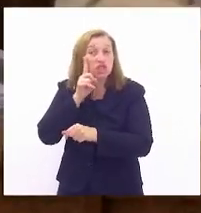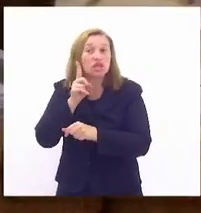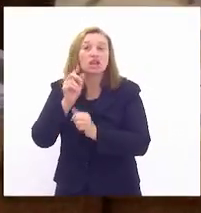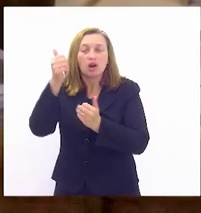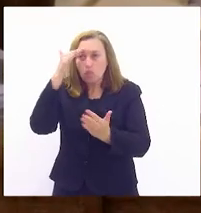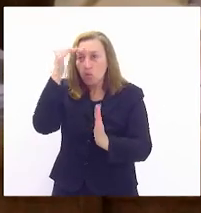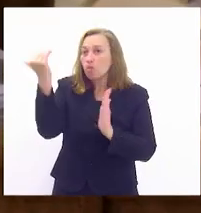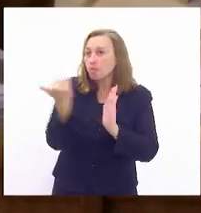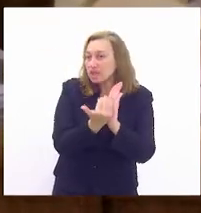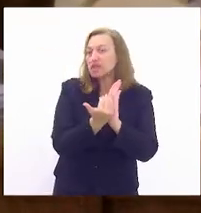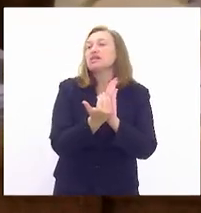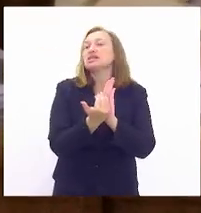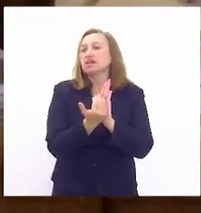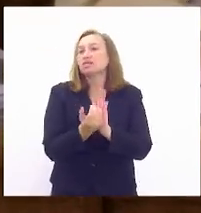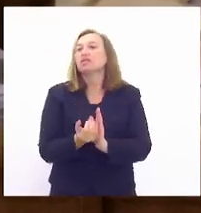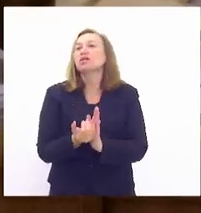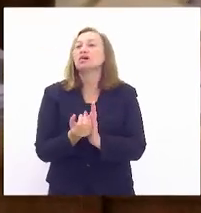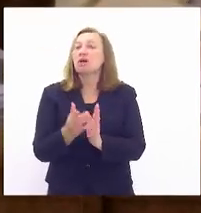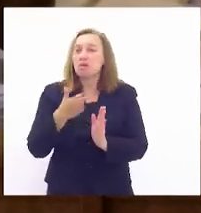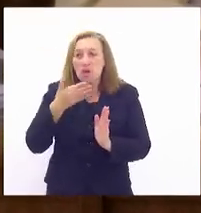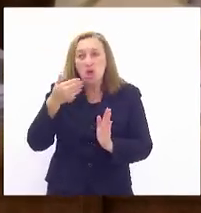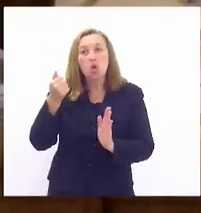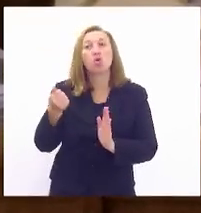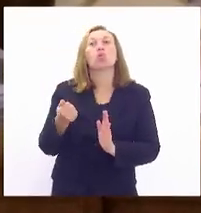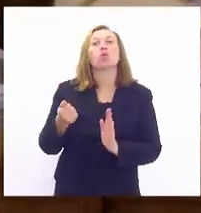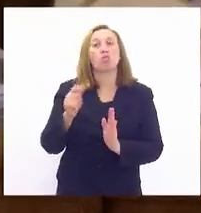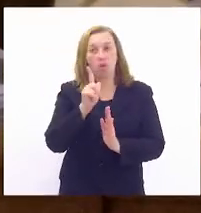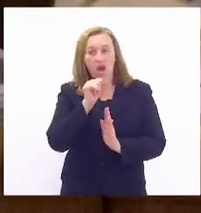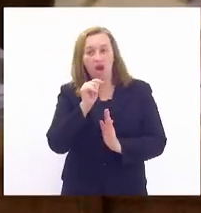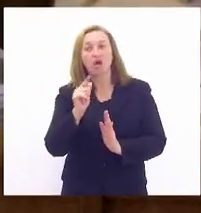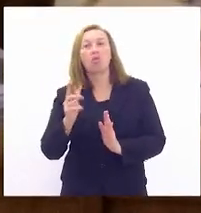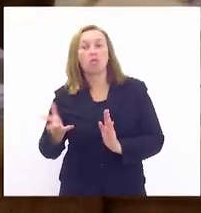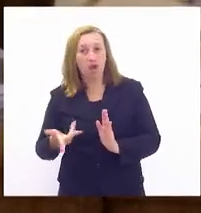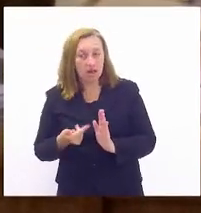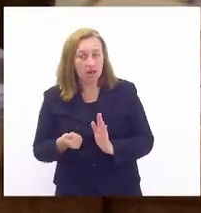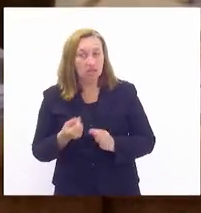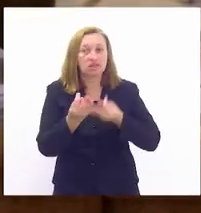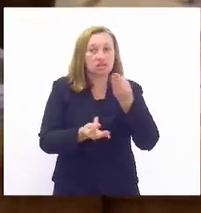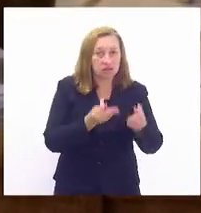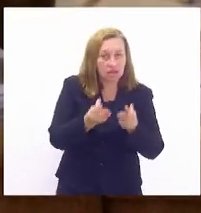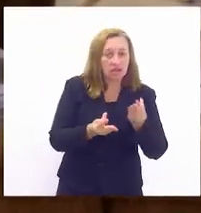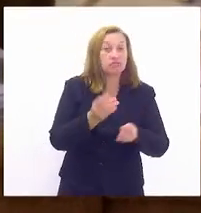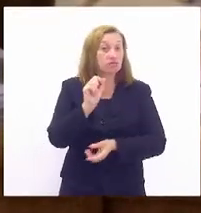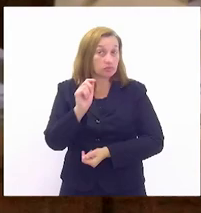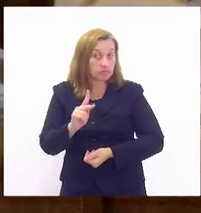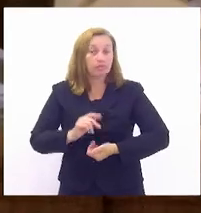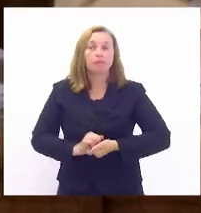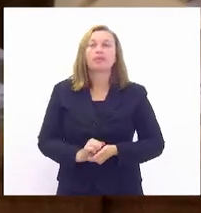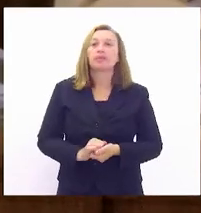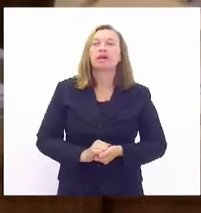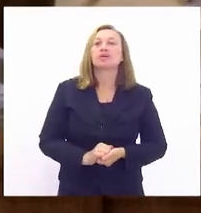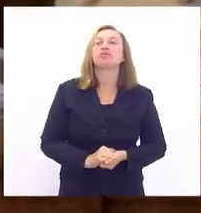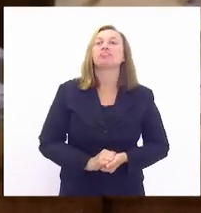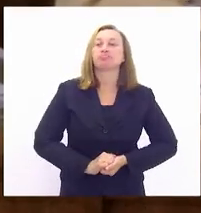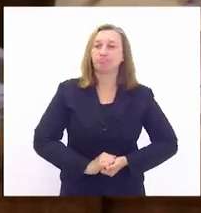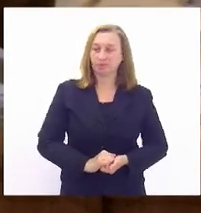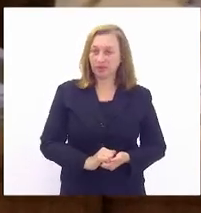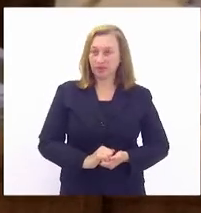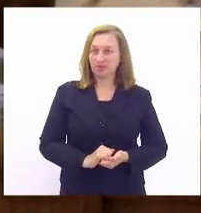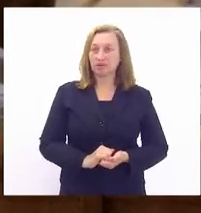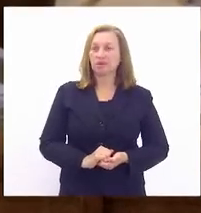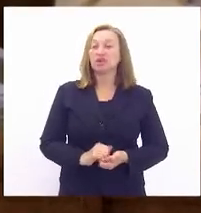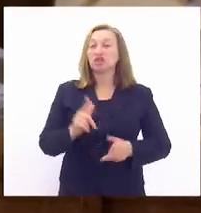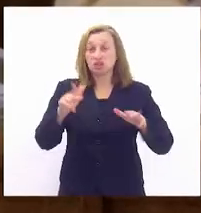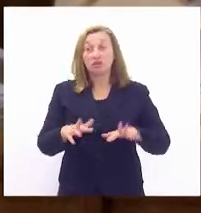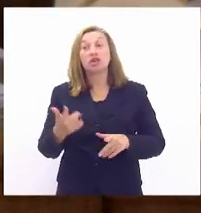cumprindo esse item sim, houve uma melhora, tá? No tratamento de efluentes, diferente dos demais,